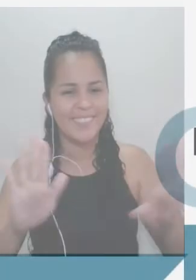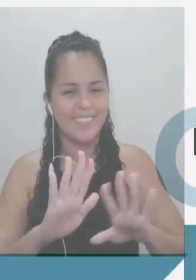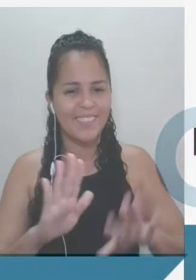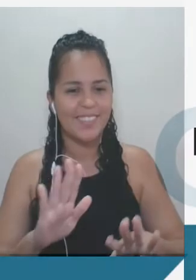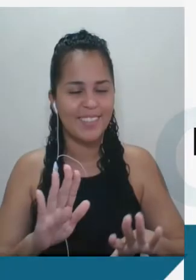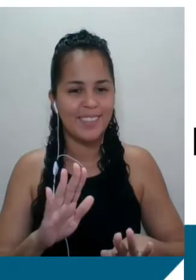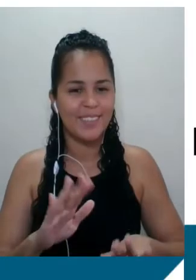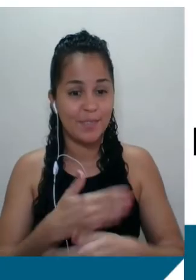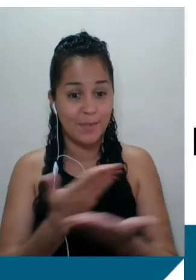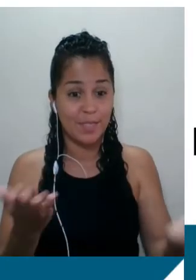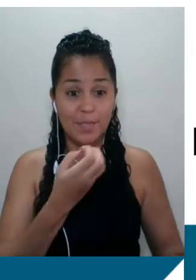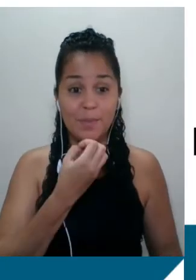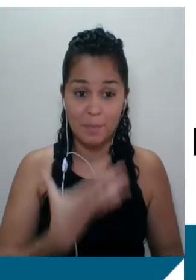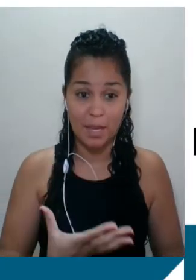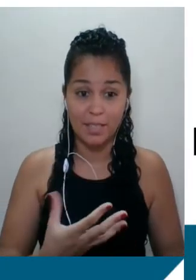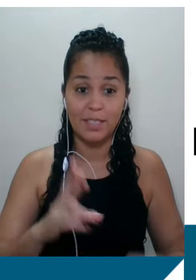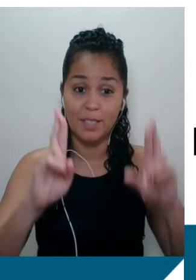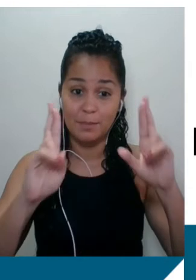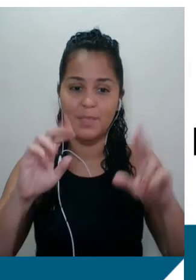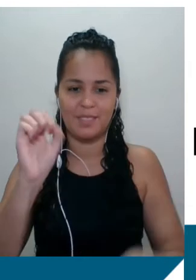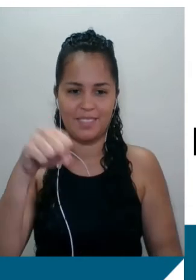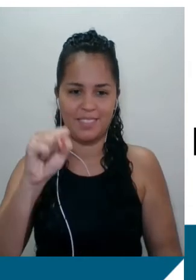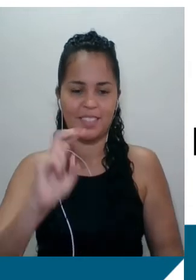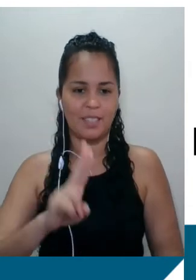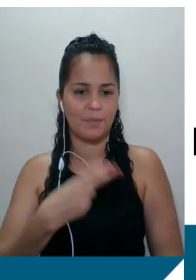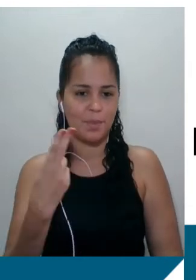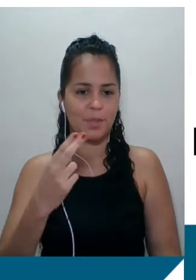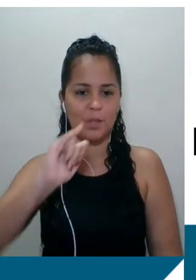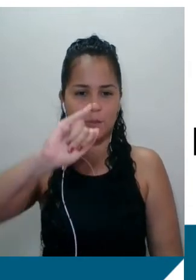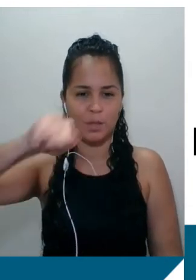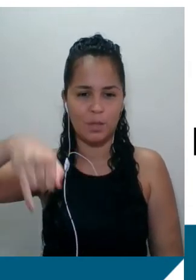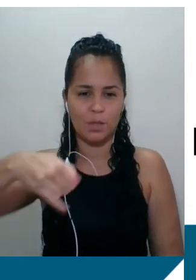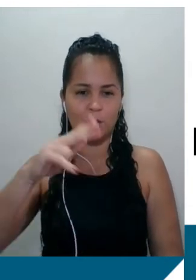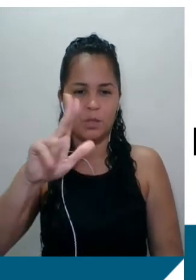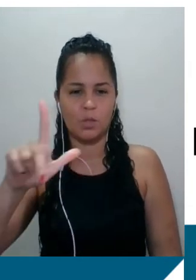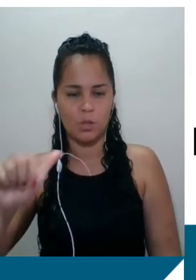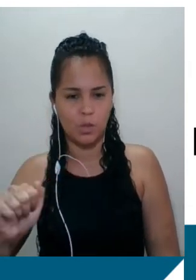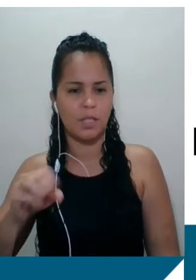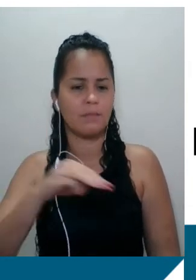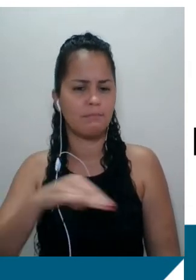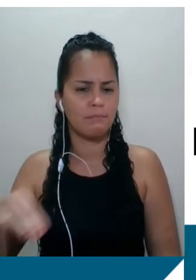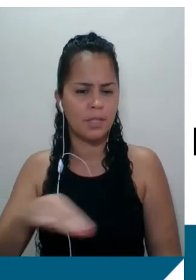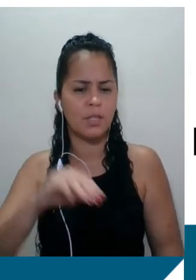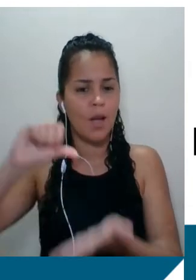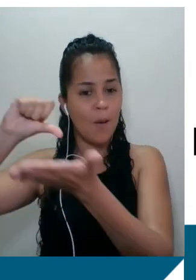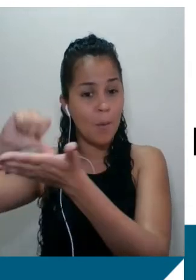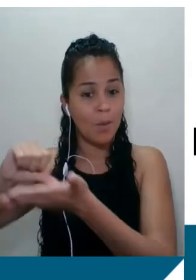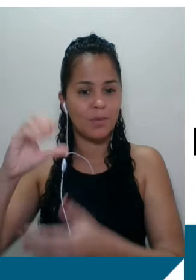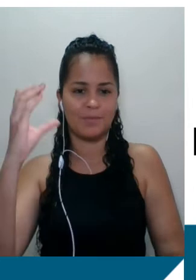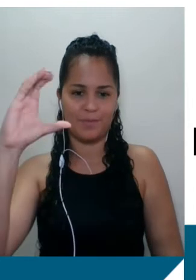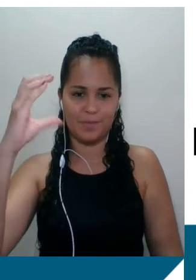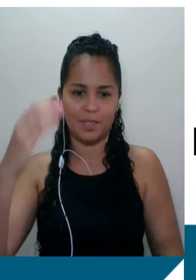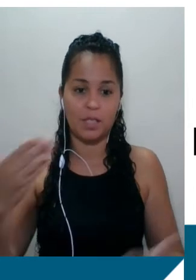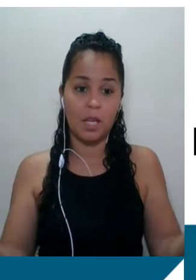pessoal, como estão vocês? Espero que todos bem. Meu nome é Júlia Rodrigues, eu sou mediadora do Polo de Niterói e essa